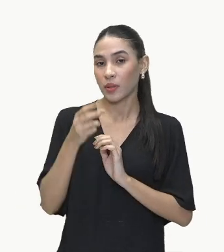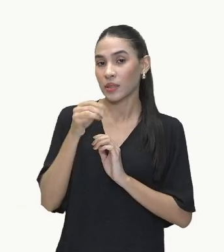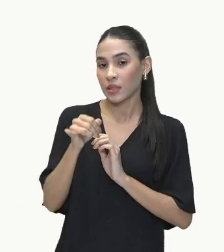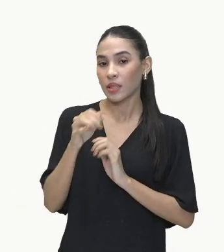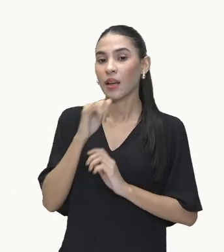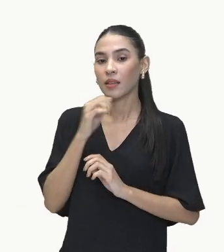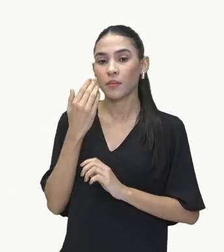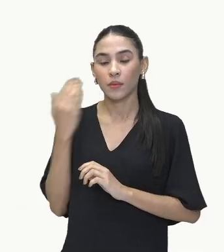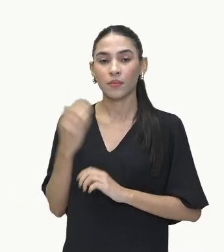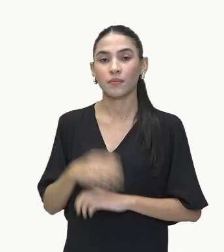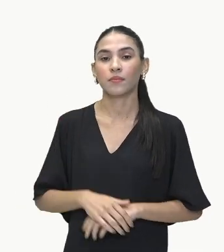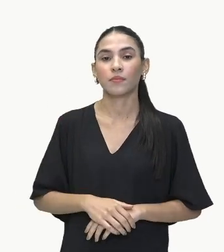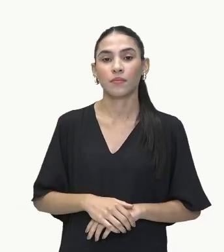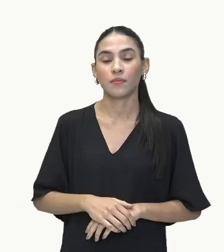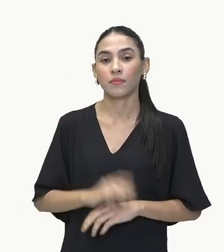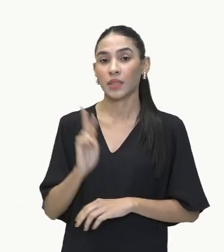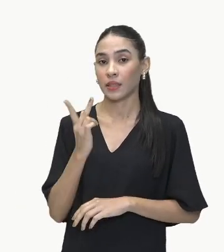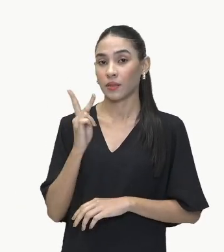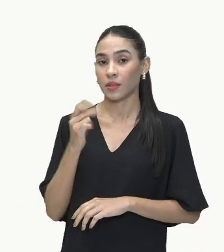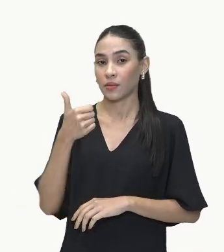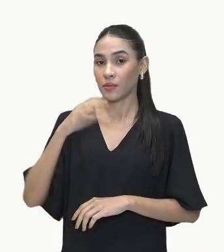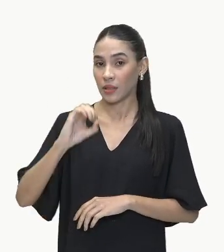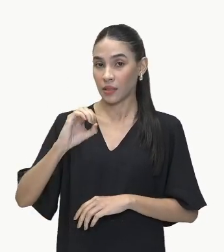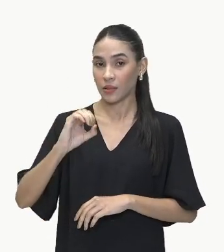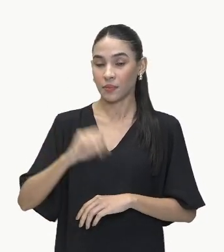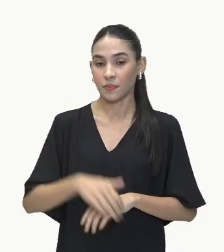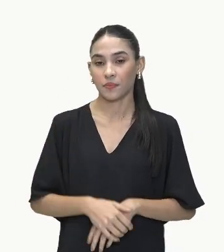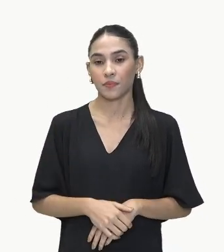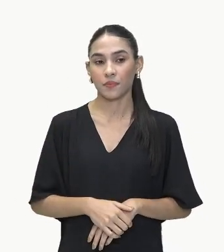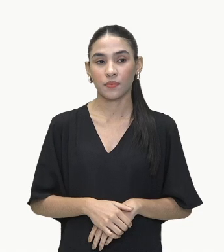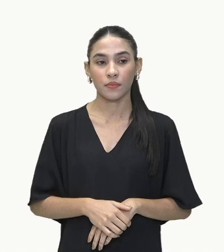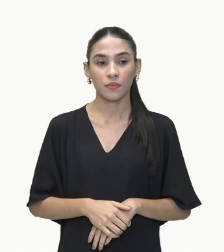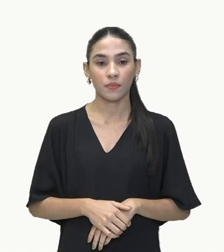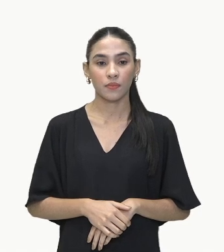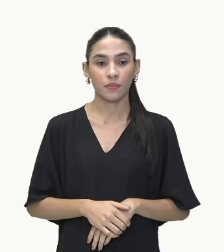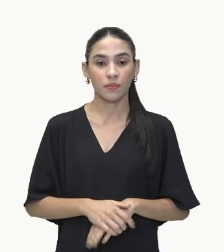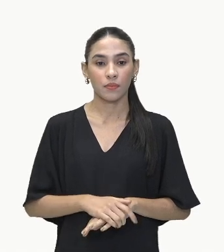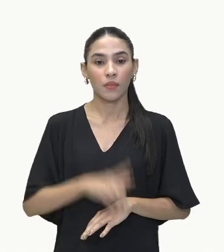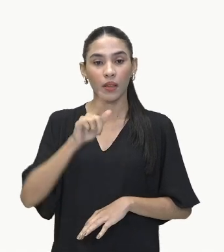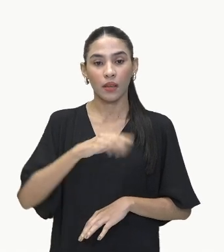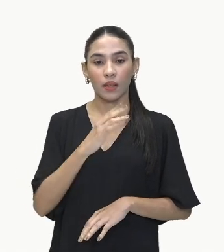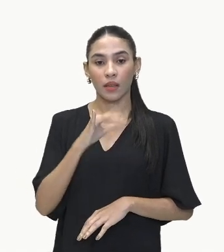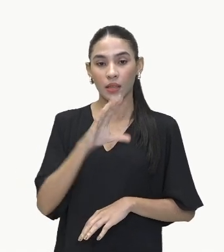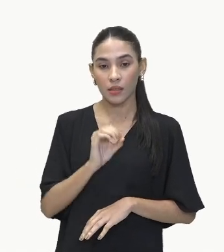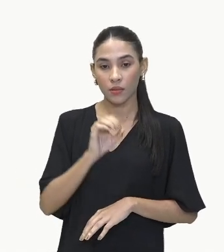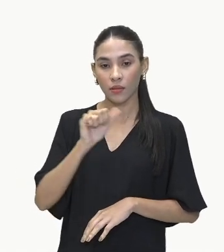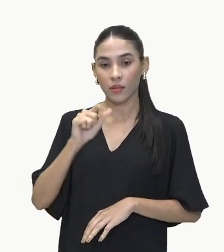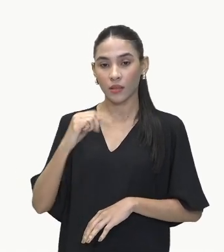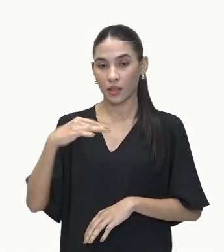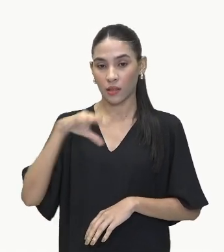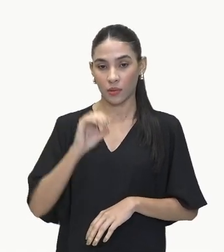tem 10 hidrogênios. Então, esses são os cicloalcanos e os